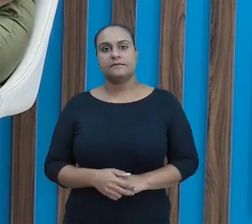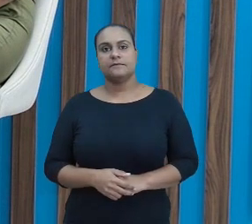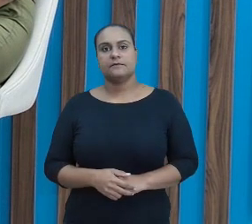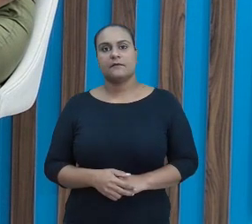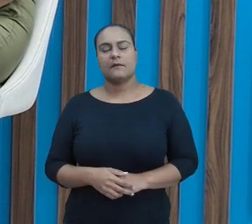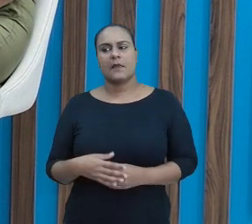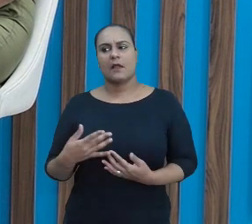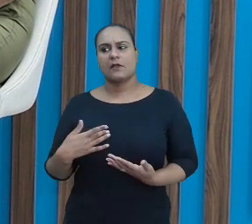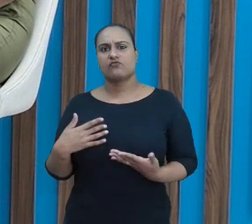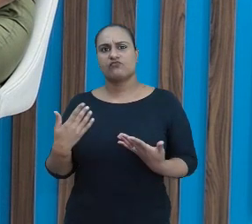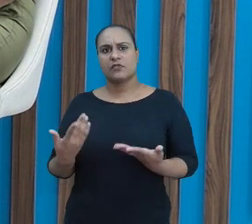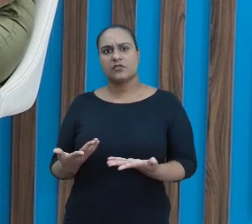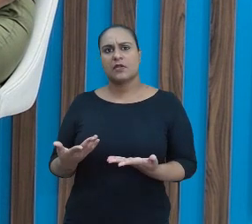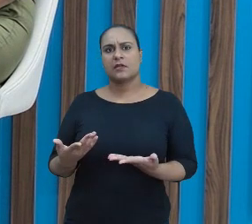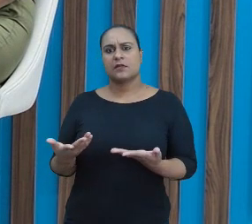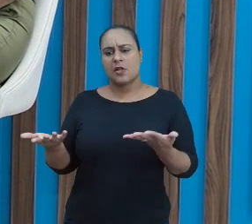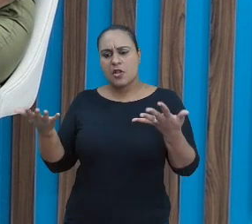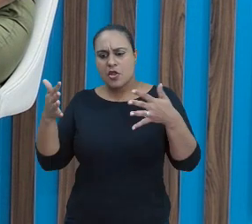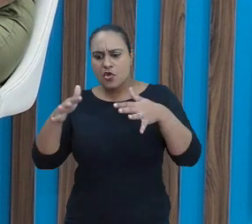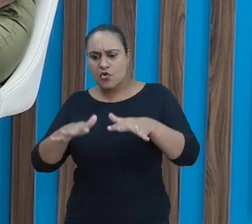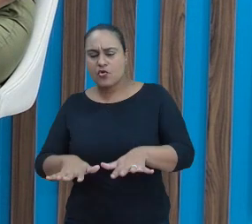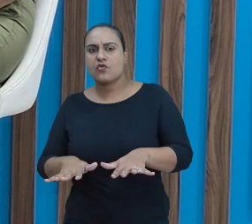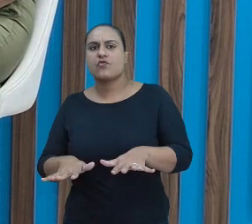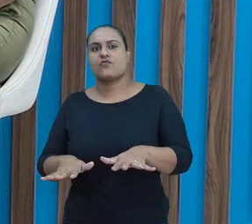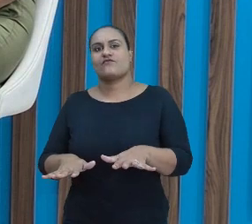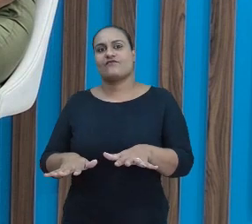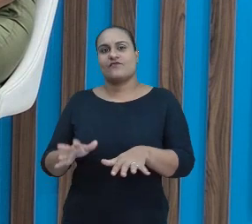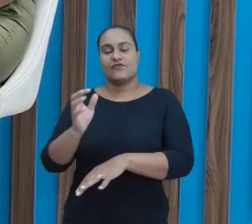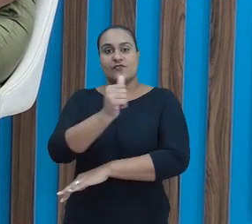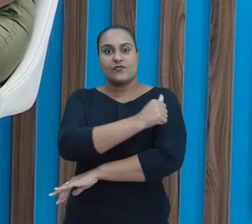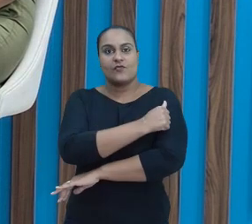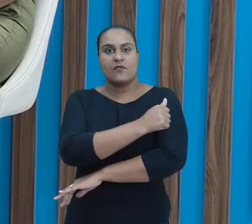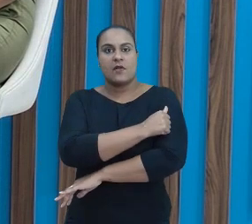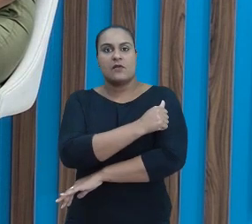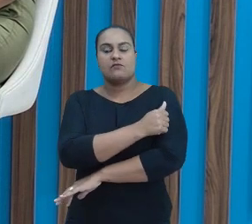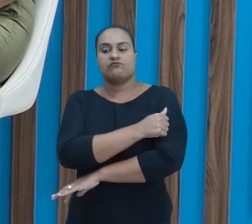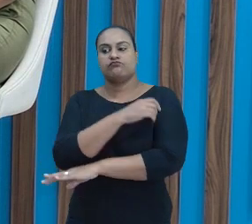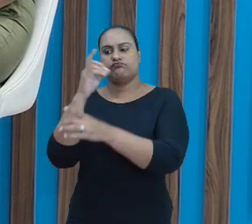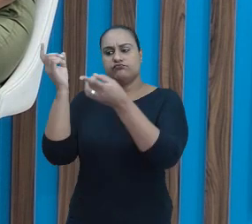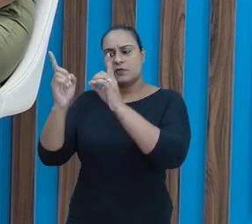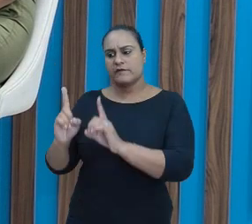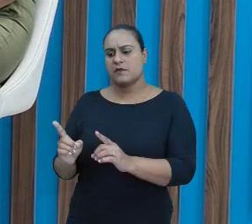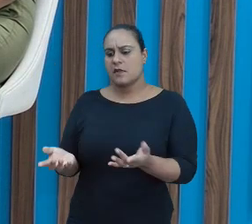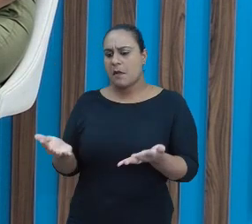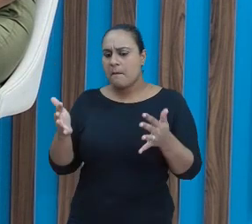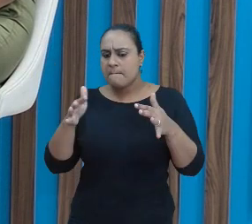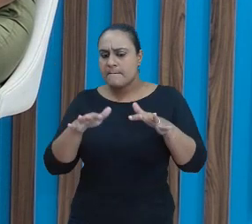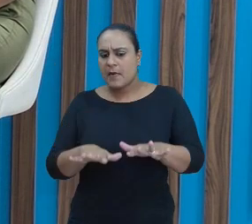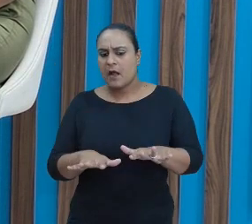traz o estudante com uma especificidade junto com os outros, a gente também